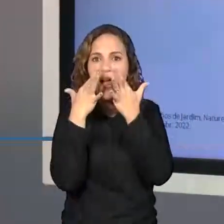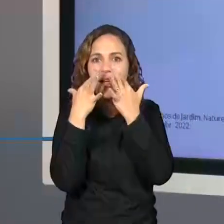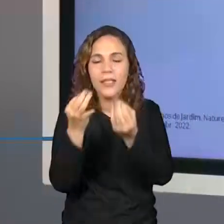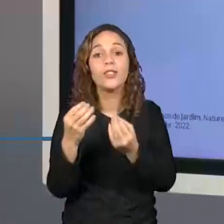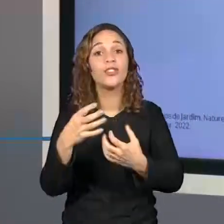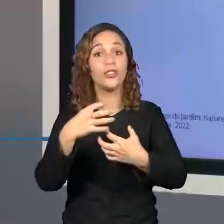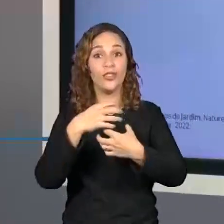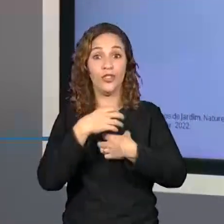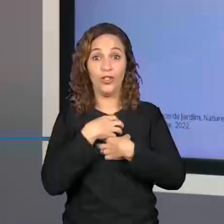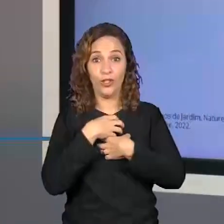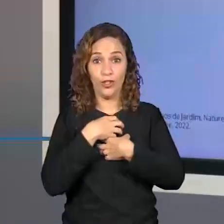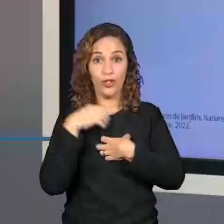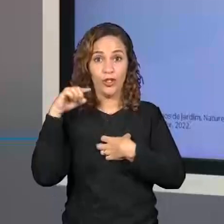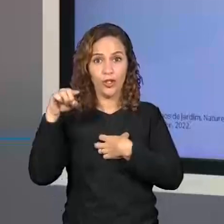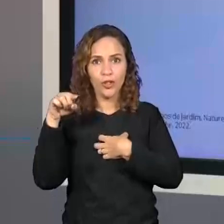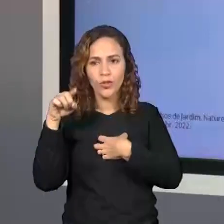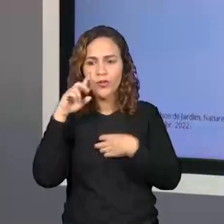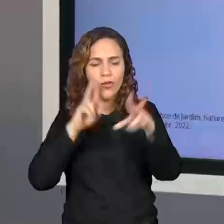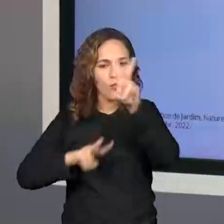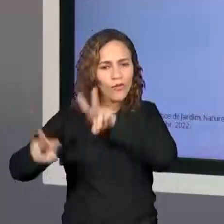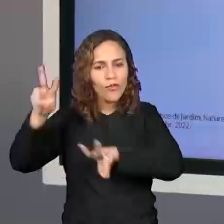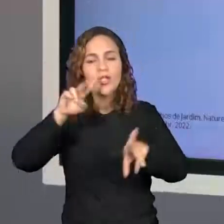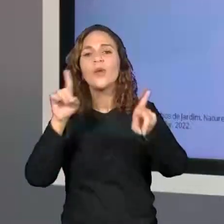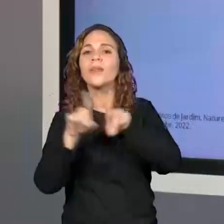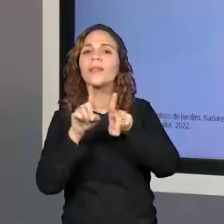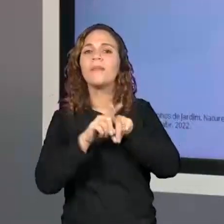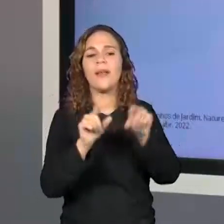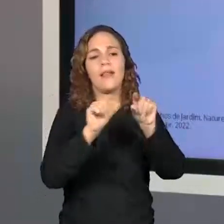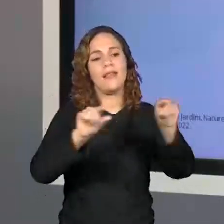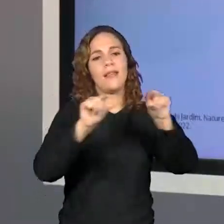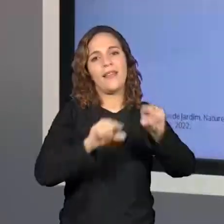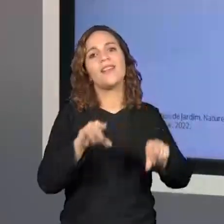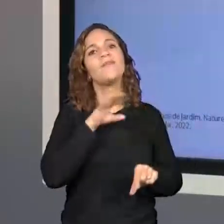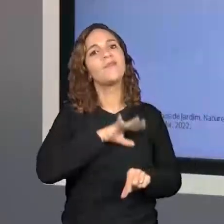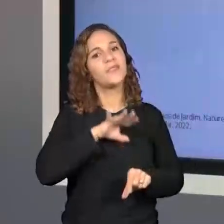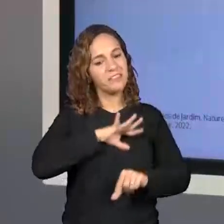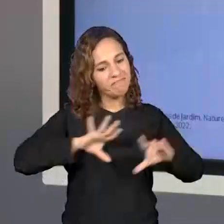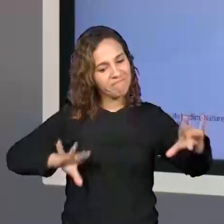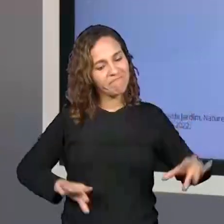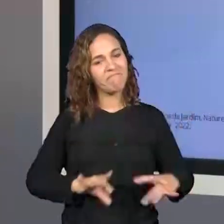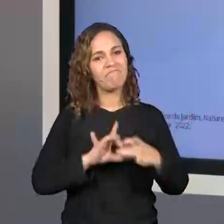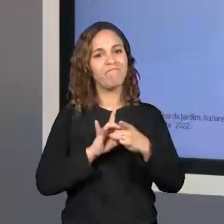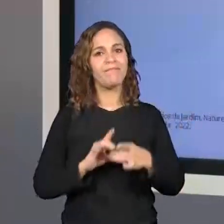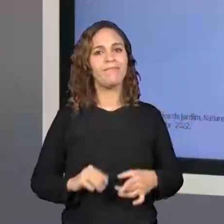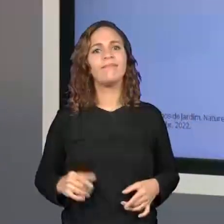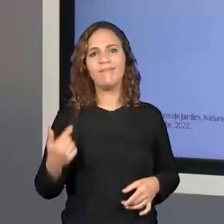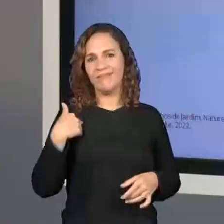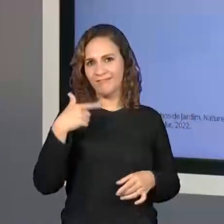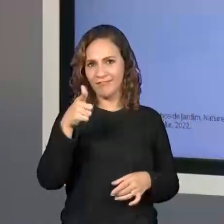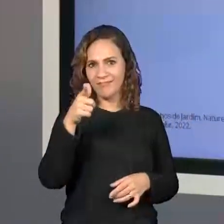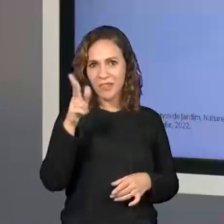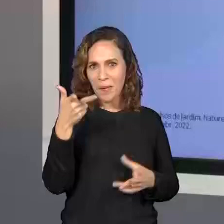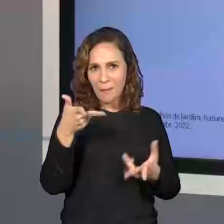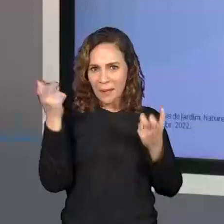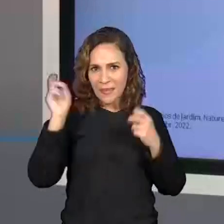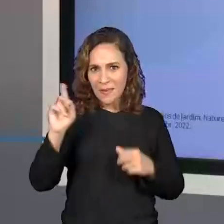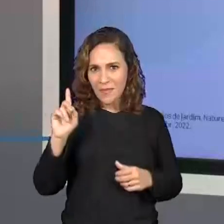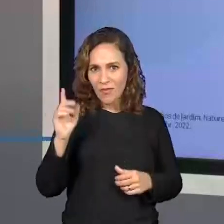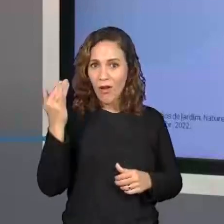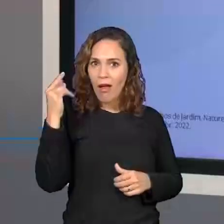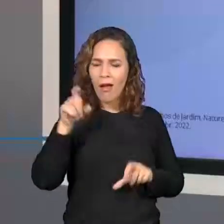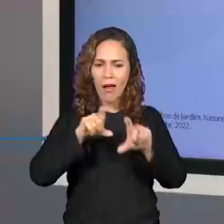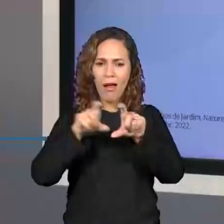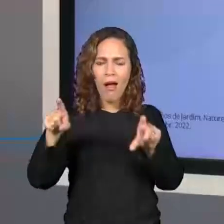linguagem verbal, que é a escrita, e a linguagem não verbal. Olha quanta coisa, hein? Eu tenho certeza que vocês nunca tinham imaginado que numa